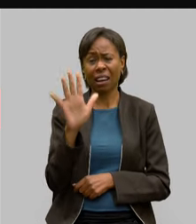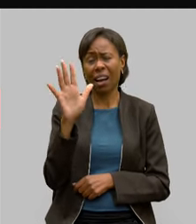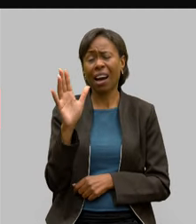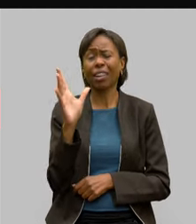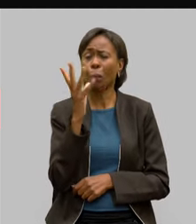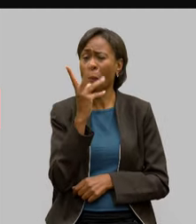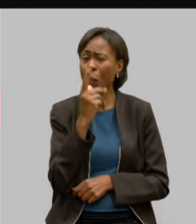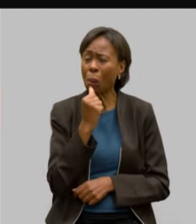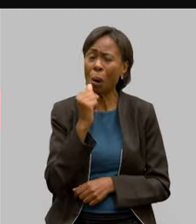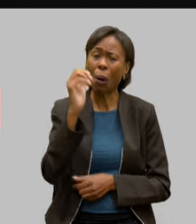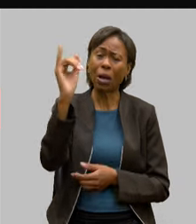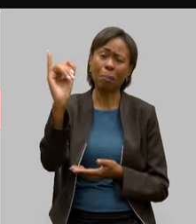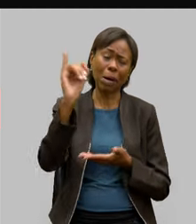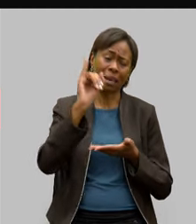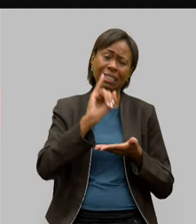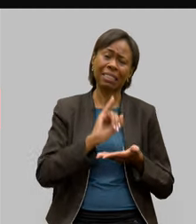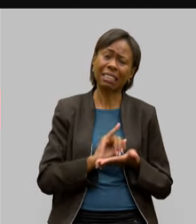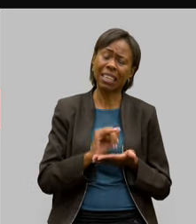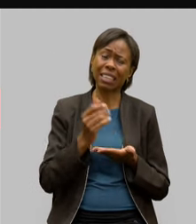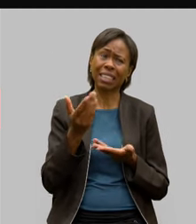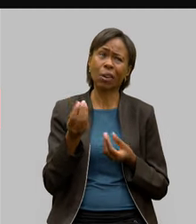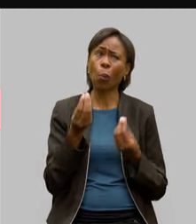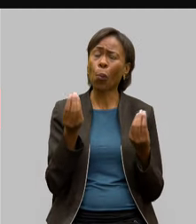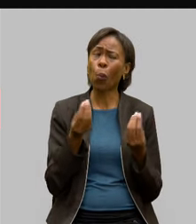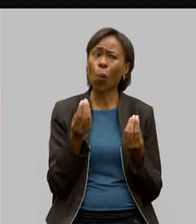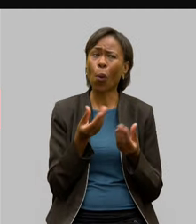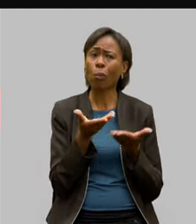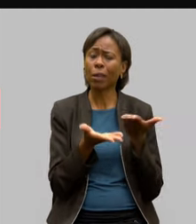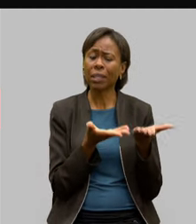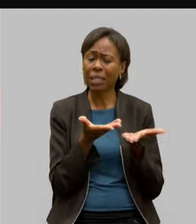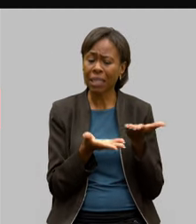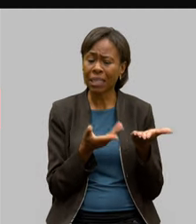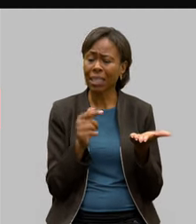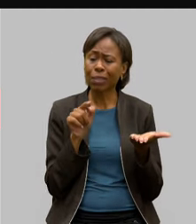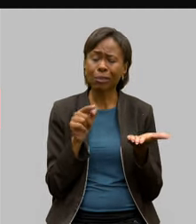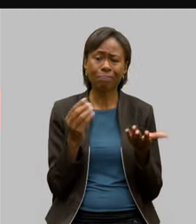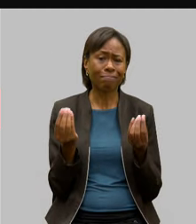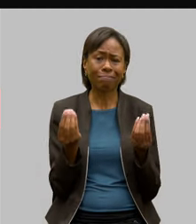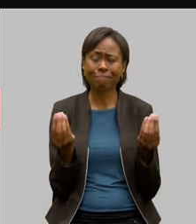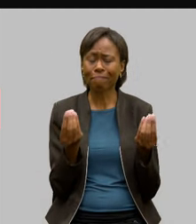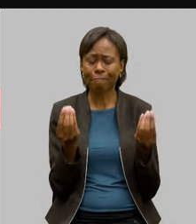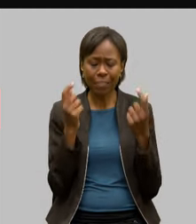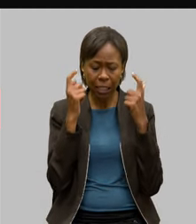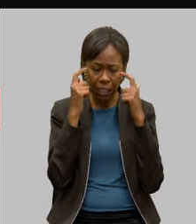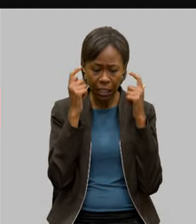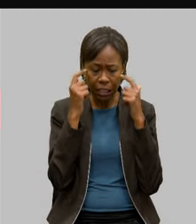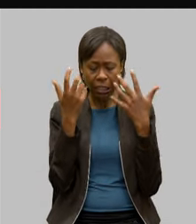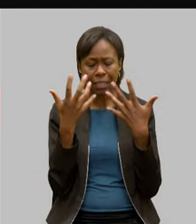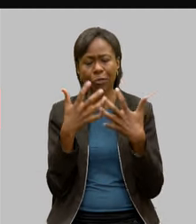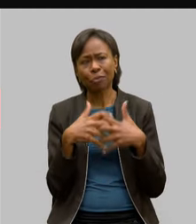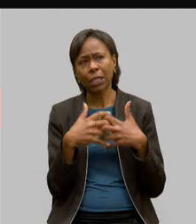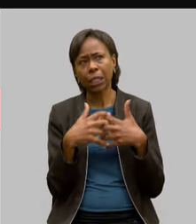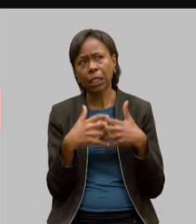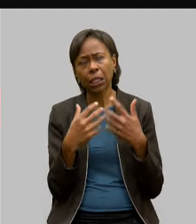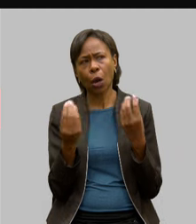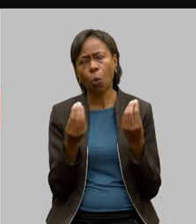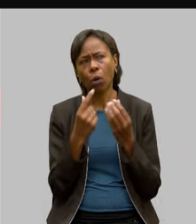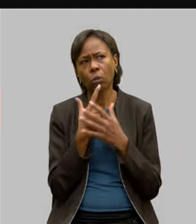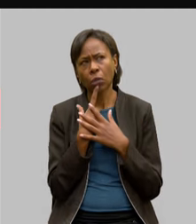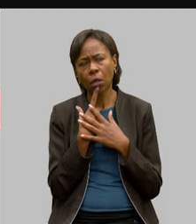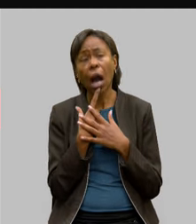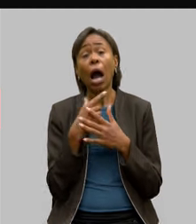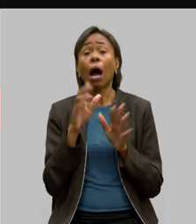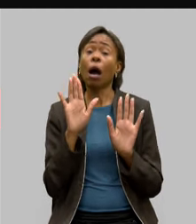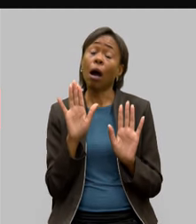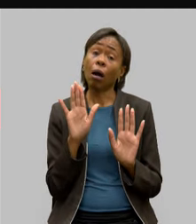chegar né E como é que a gente vai fazer para tratar o menino com esse negócio aqui né E aí eu fiquei pensando falei assim pô por que Por que a